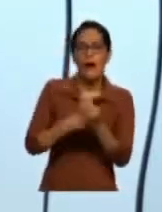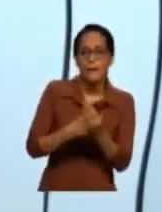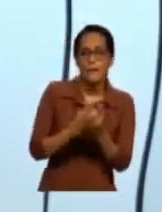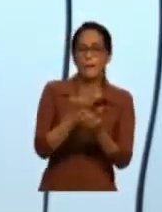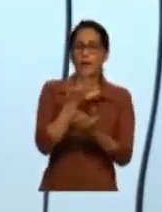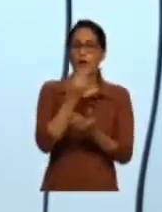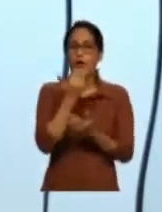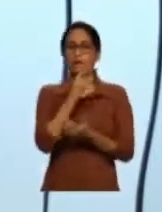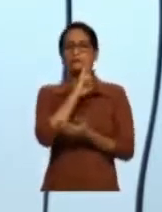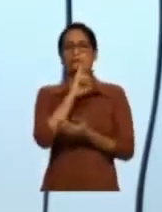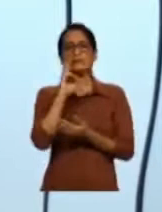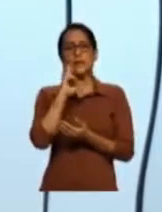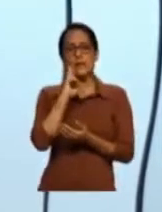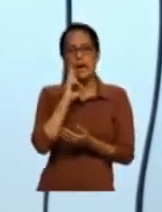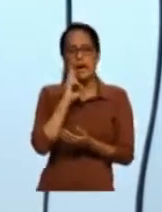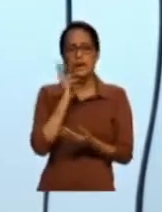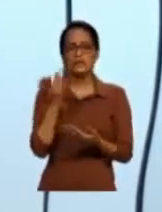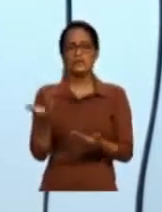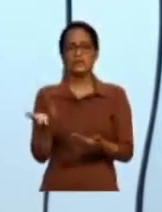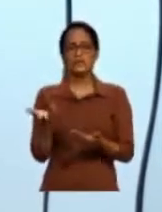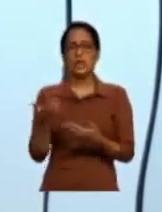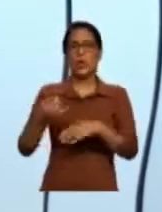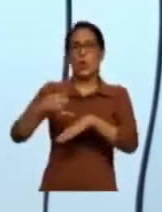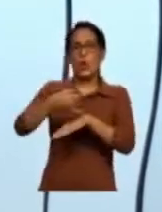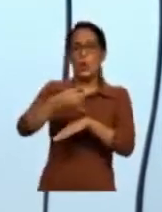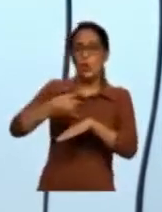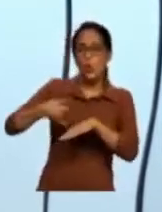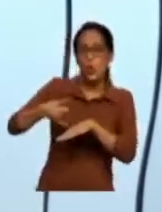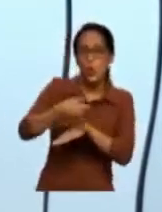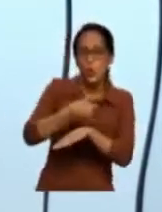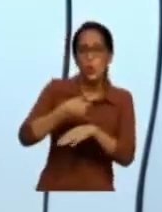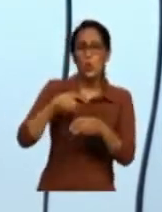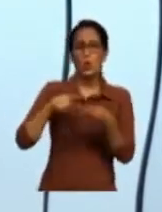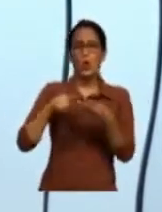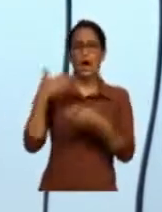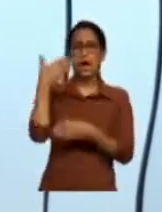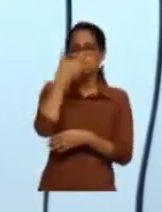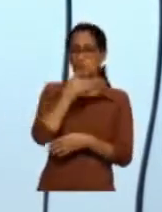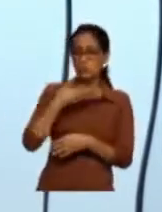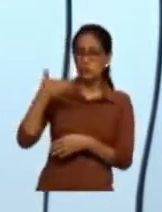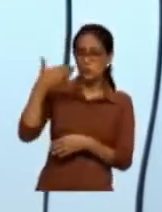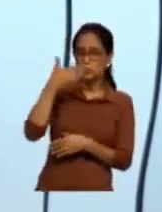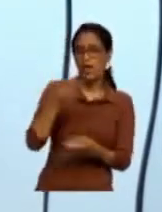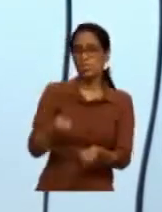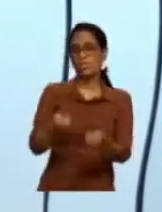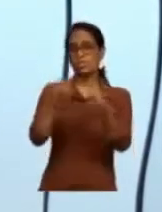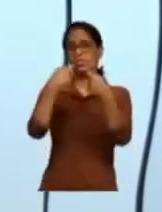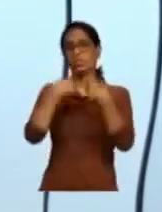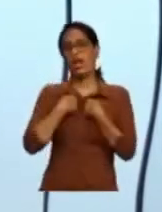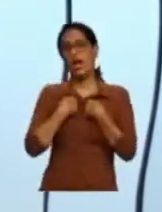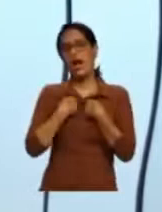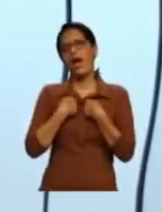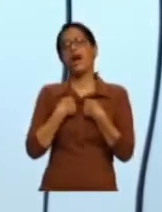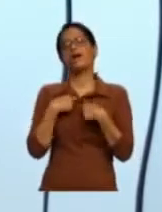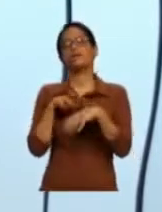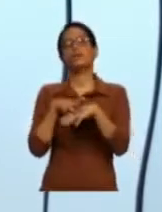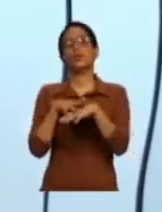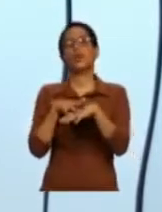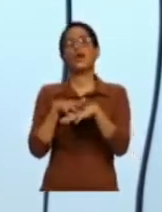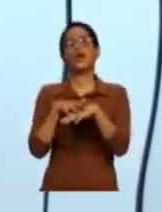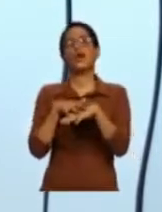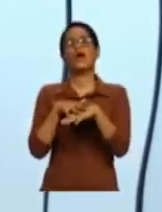grande ingestão de gordura, açúcares. Isso tudo vão causar o quê? Doenças crônicas na